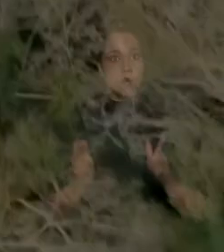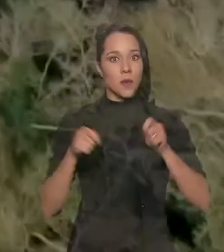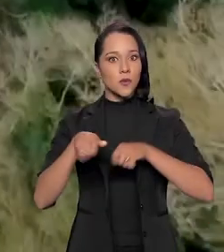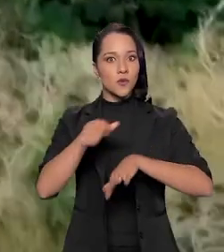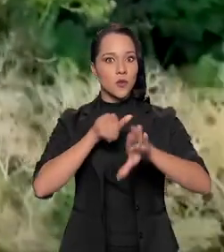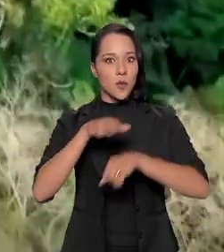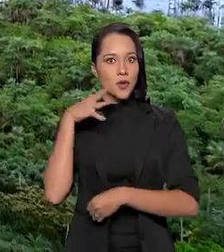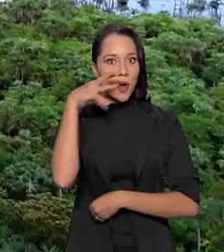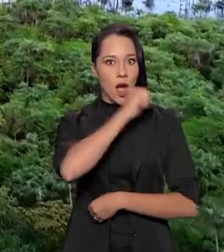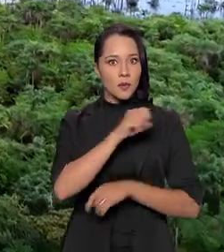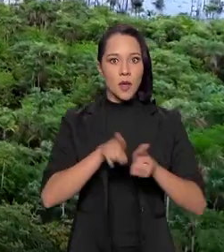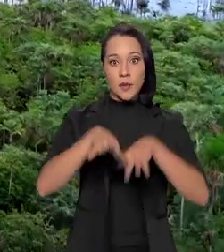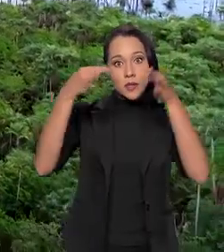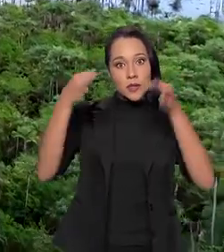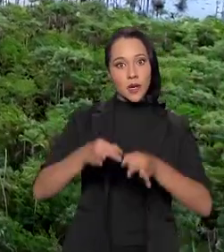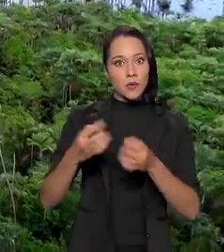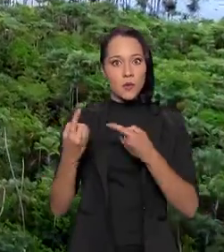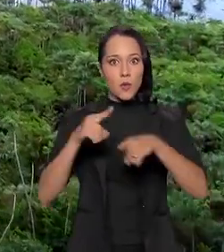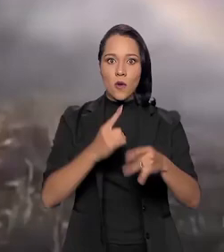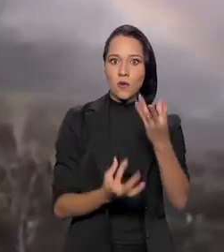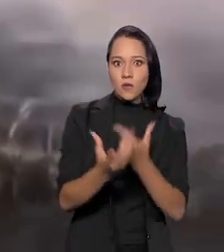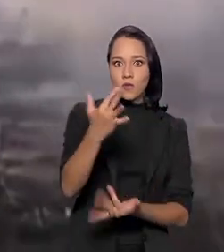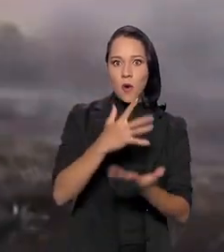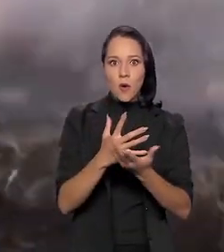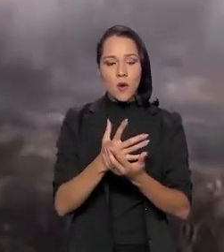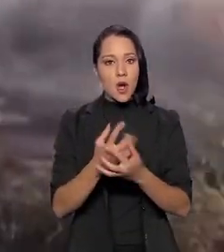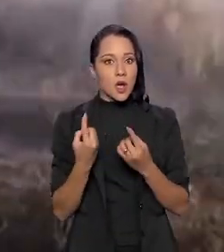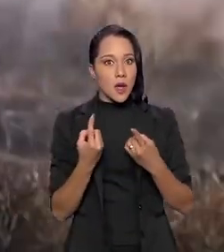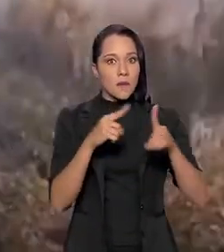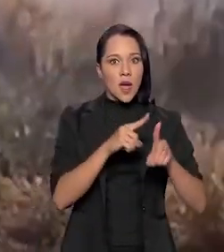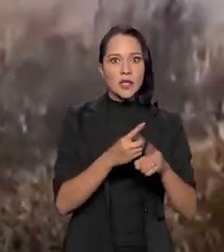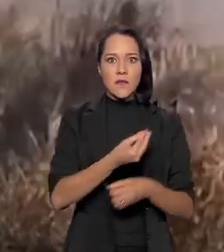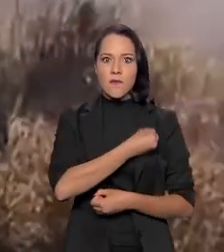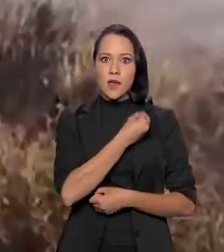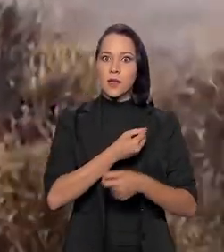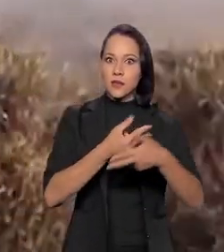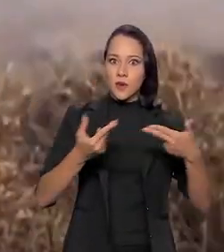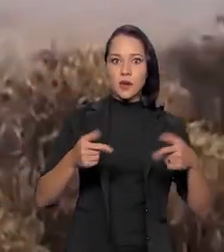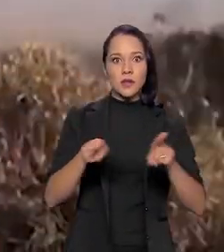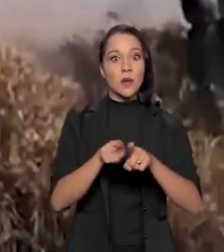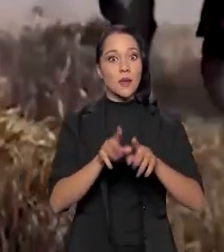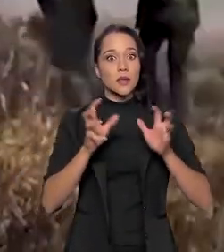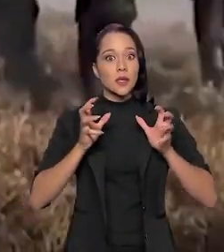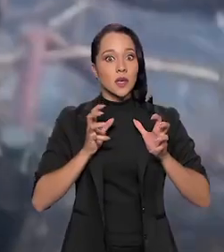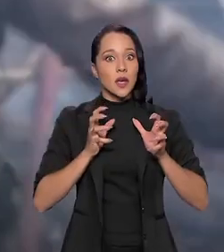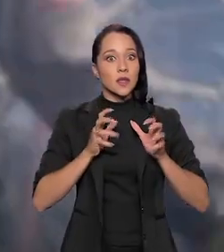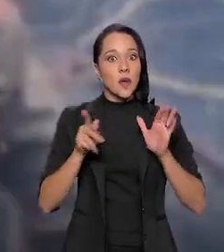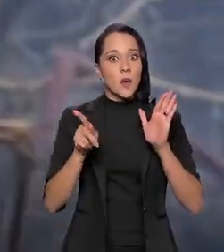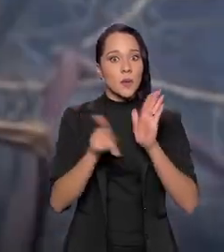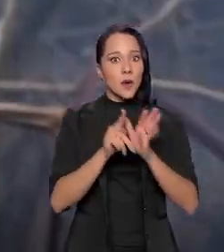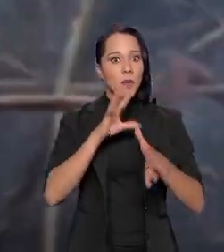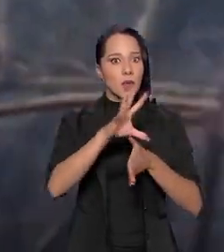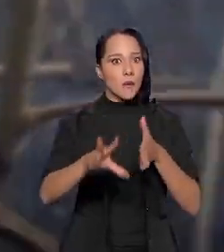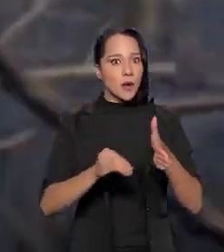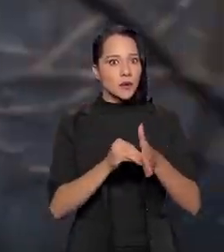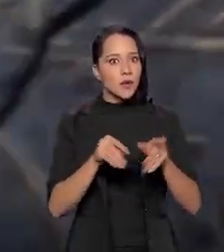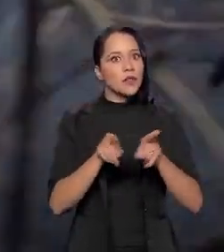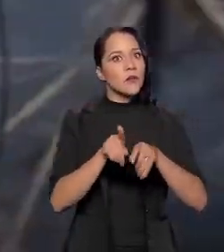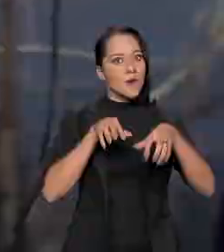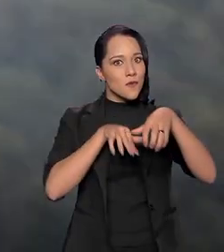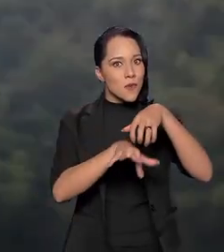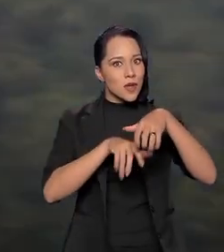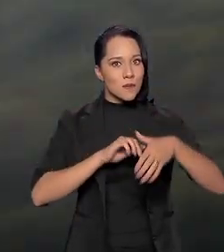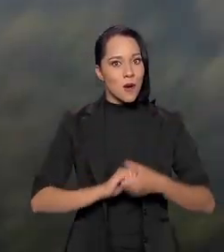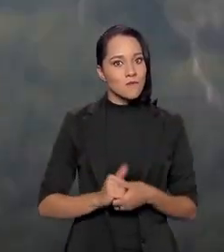é permitido acionamento ágil e assertivo para o combate ao fogo que ameaça a biodiversidade e as riquezas naturais da Amazônia